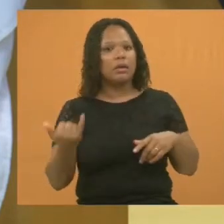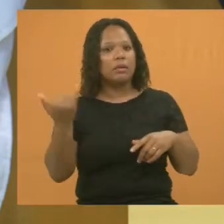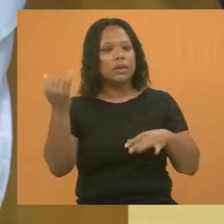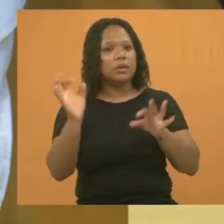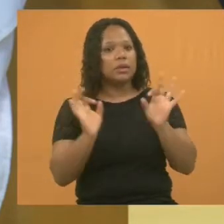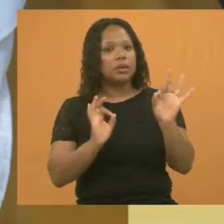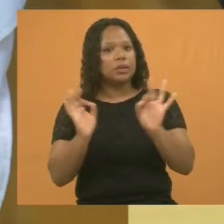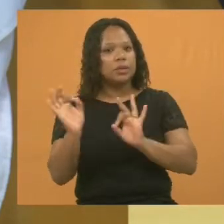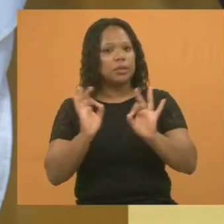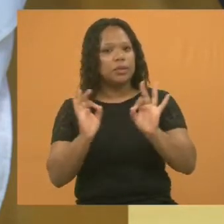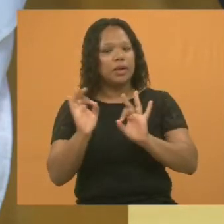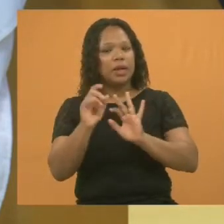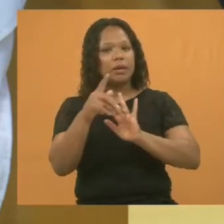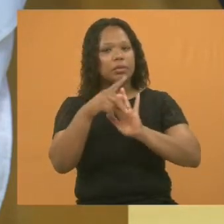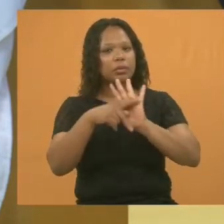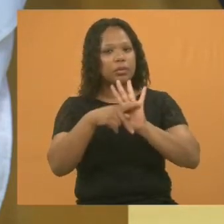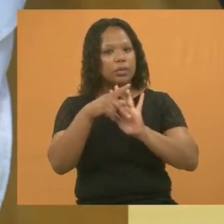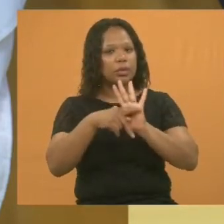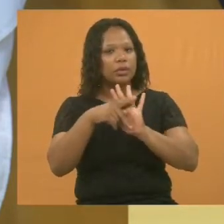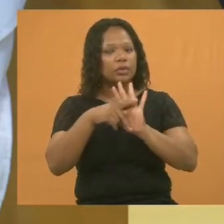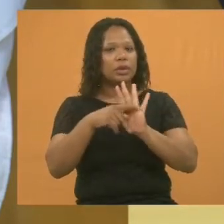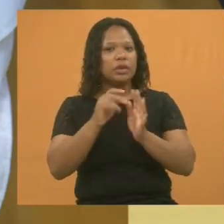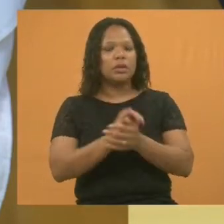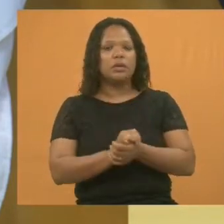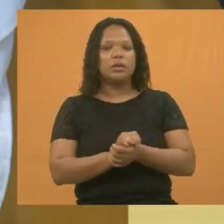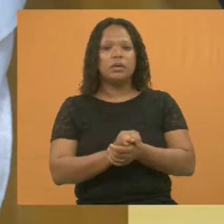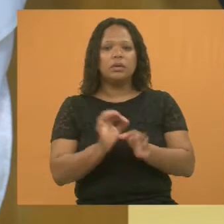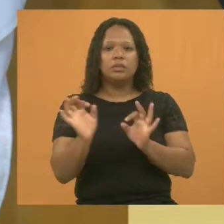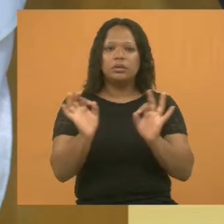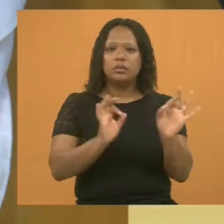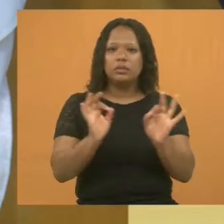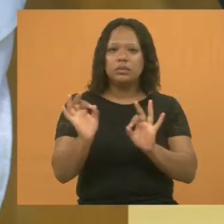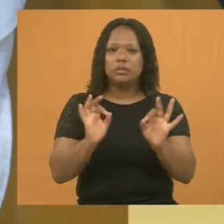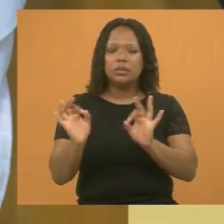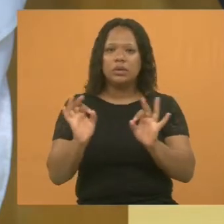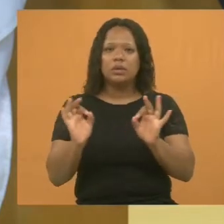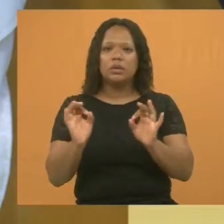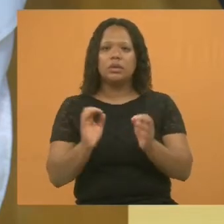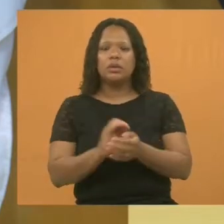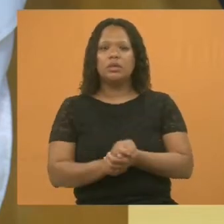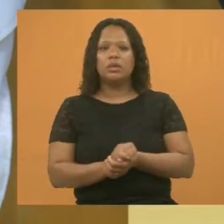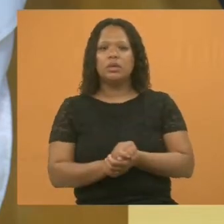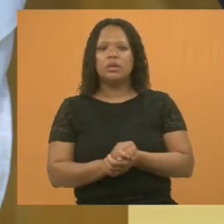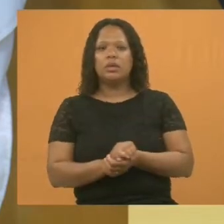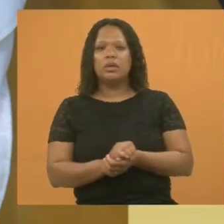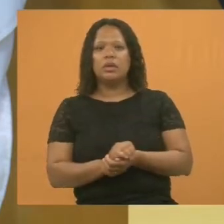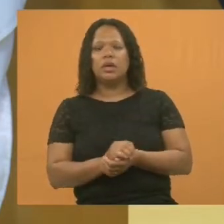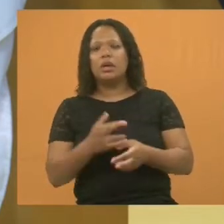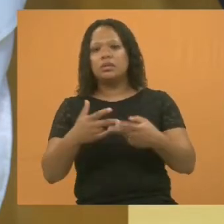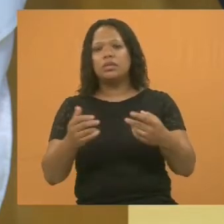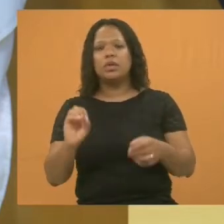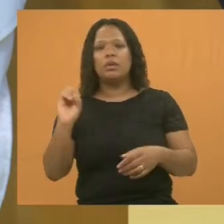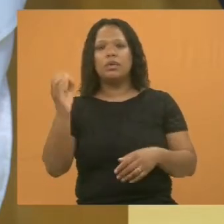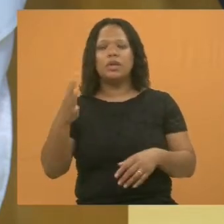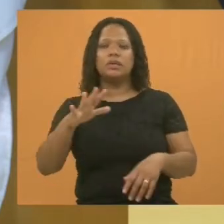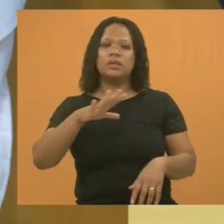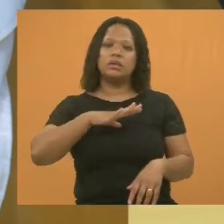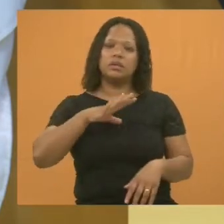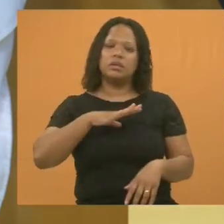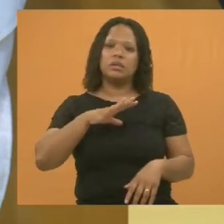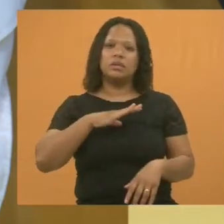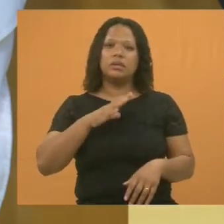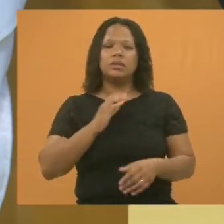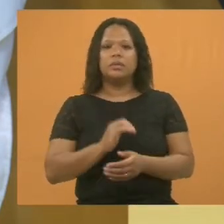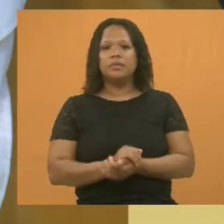um verdadeiro plano diretor, que coordene todas as atividades a serem realizadas no município.